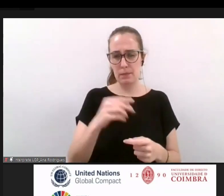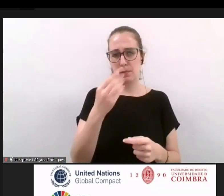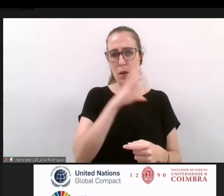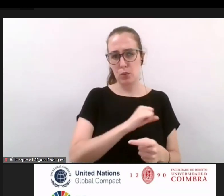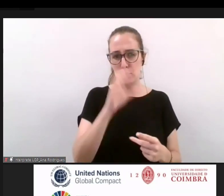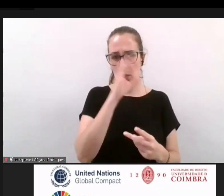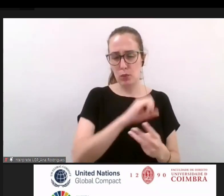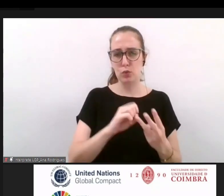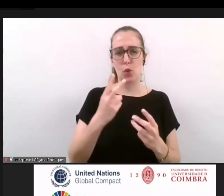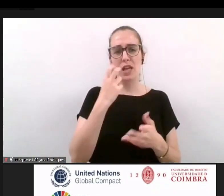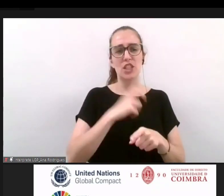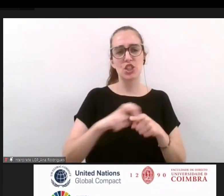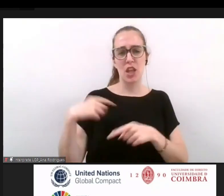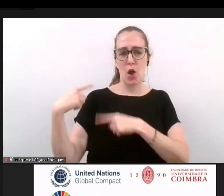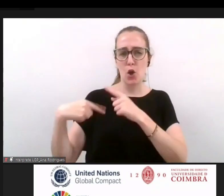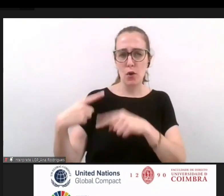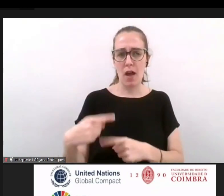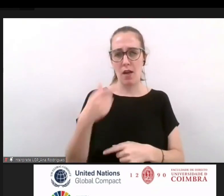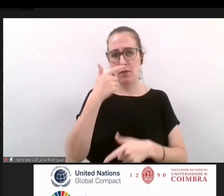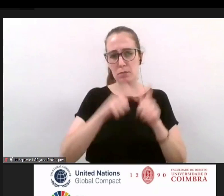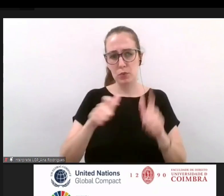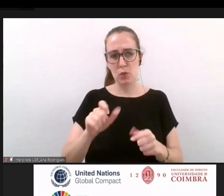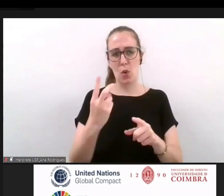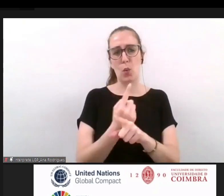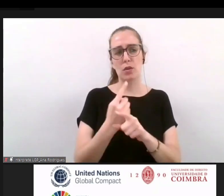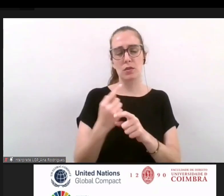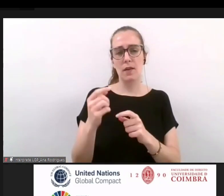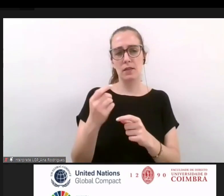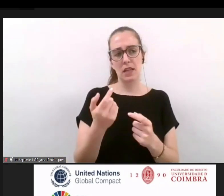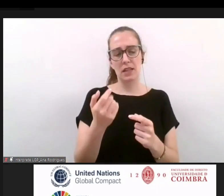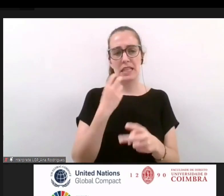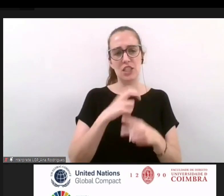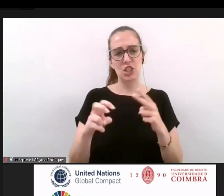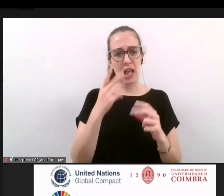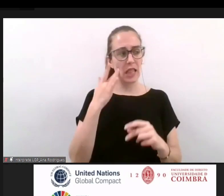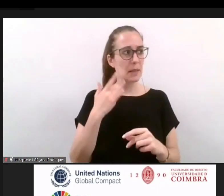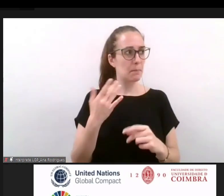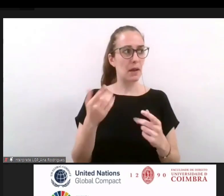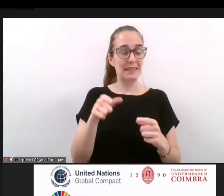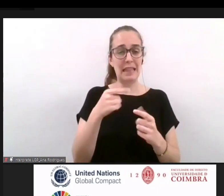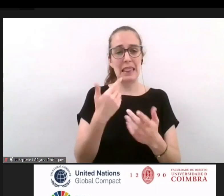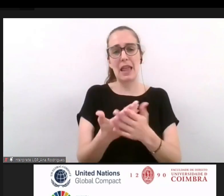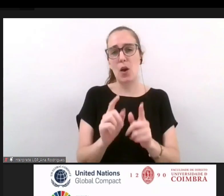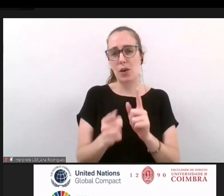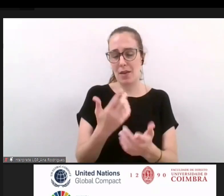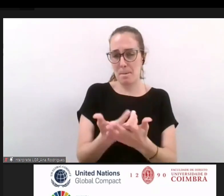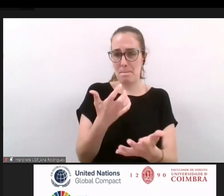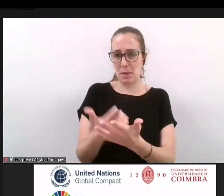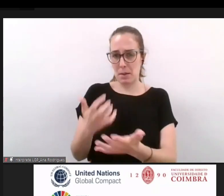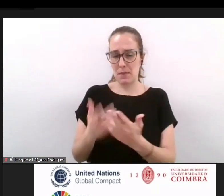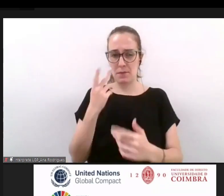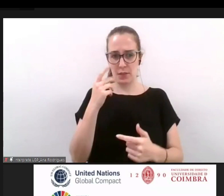energias renováveis, a eficiência energética e transições para fontes de energia limpa que terão impacto na forma como as pessoas